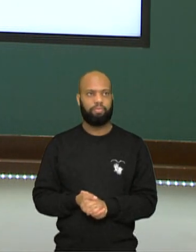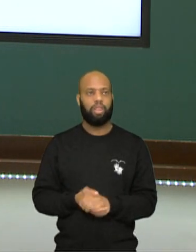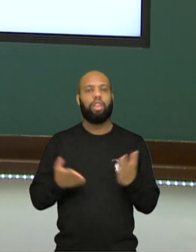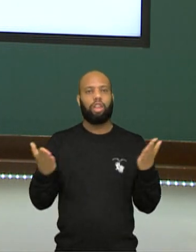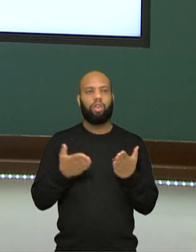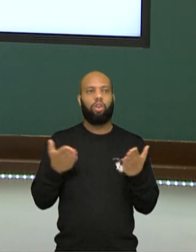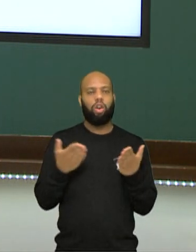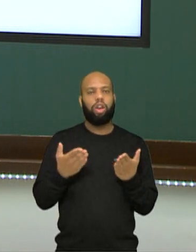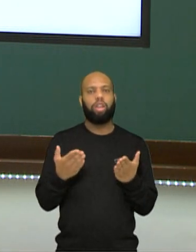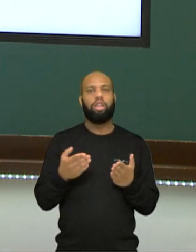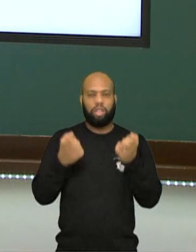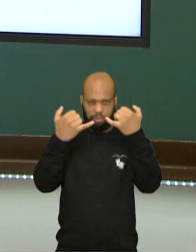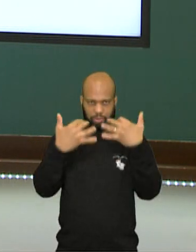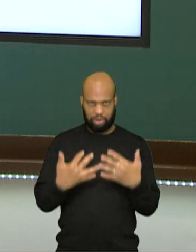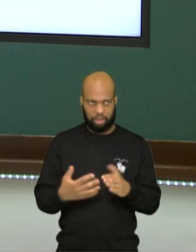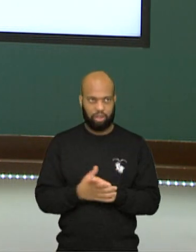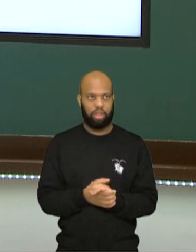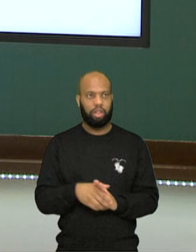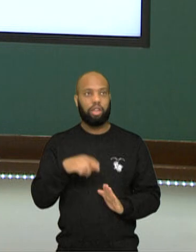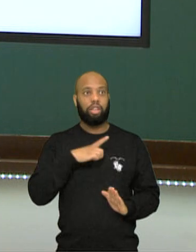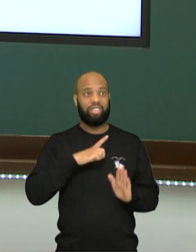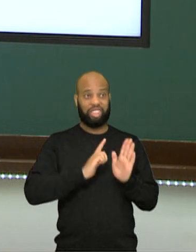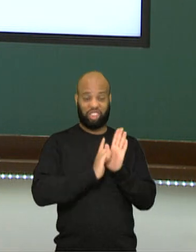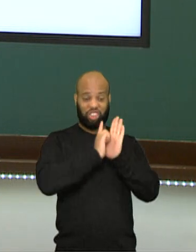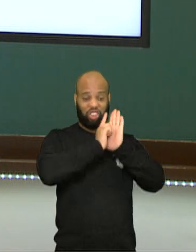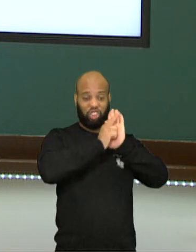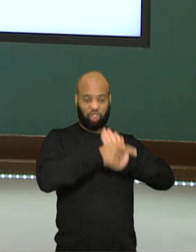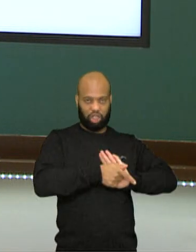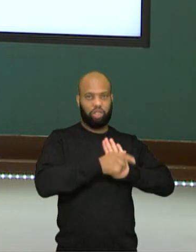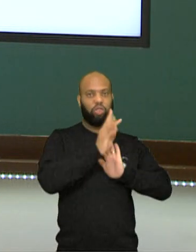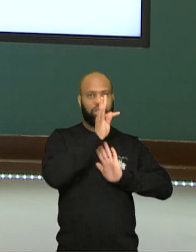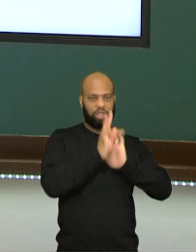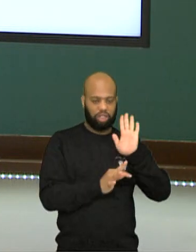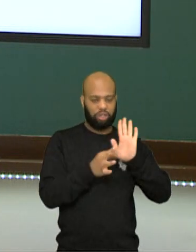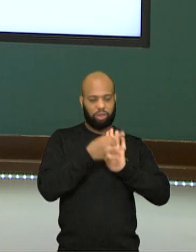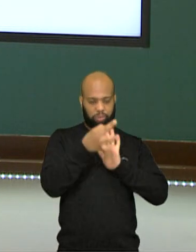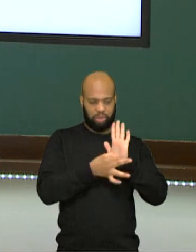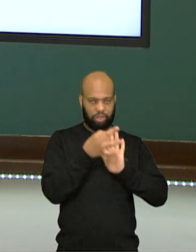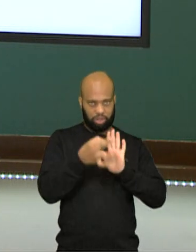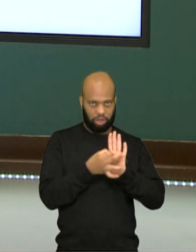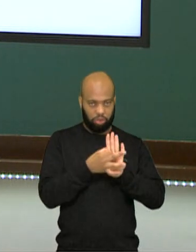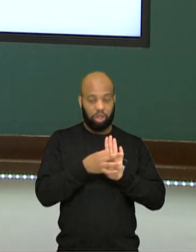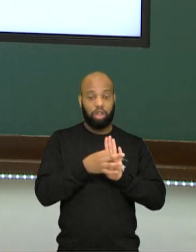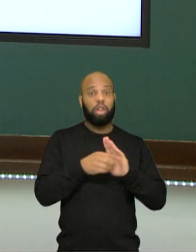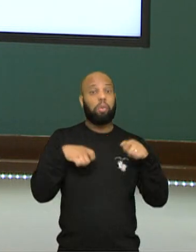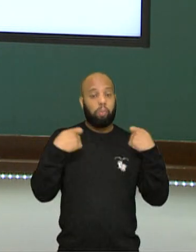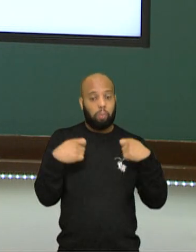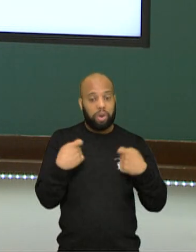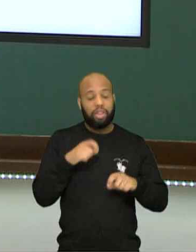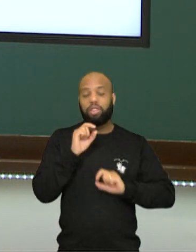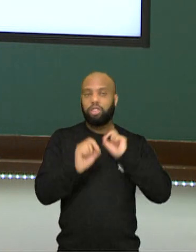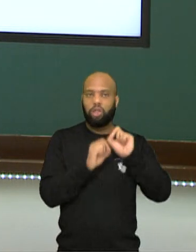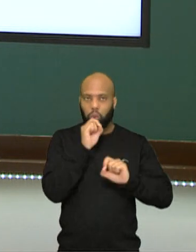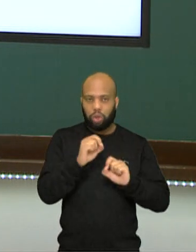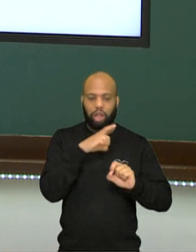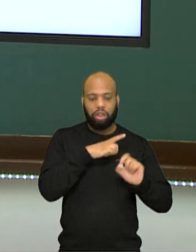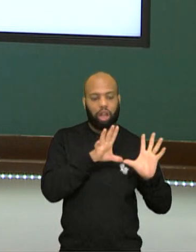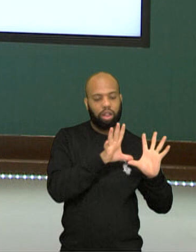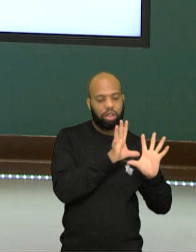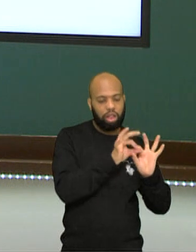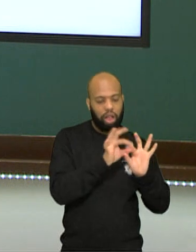Falando sobre isso, também temos o nosso tema de estudo, o artigo de opinião, que ele deve ser coeso e coerente. Ele deve